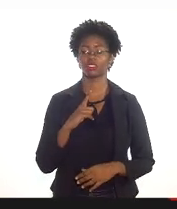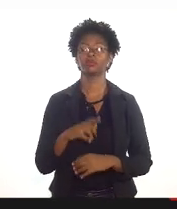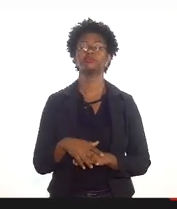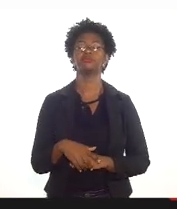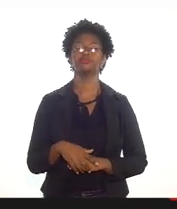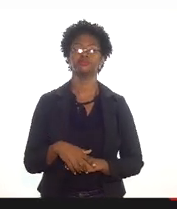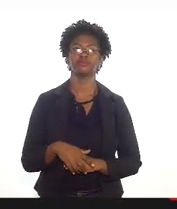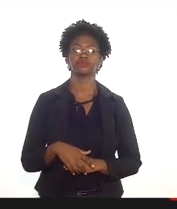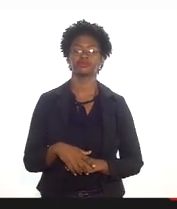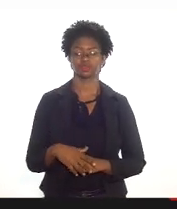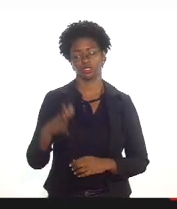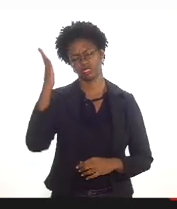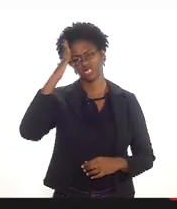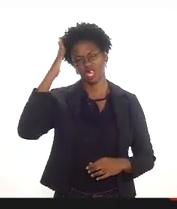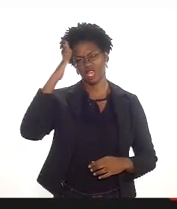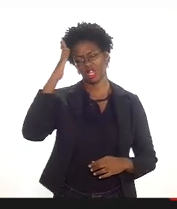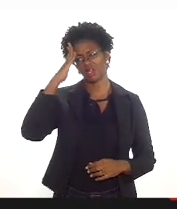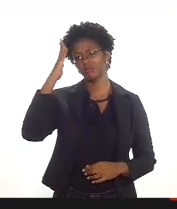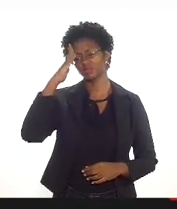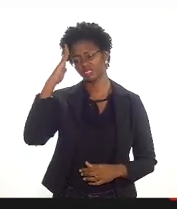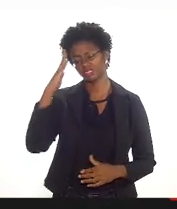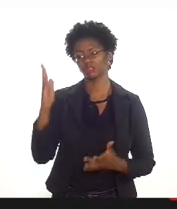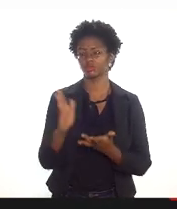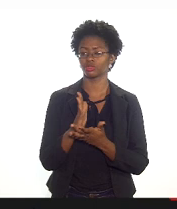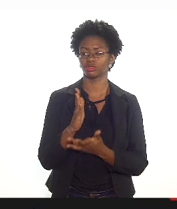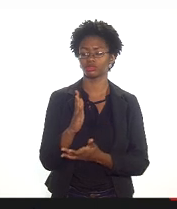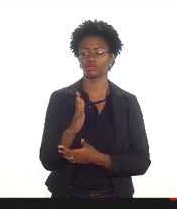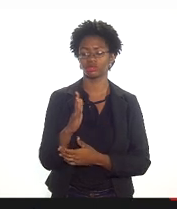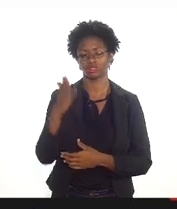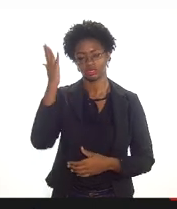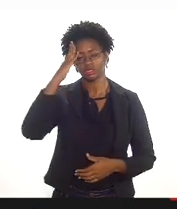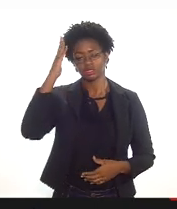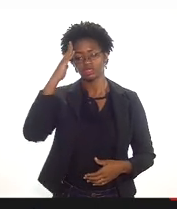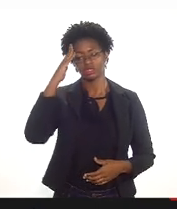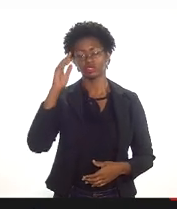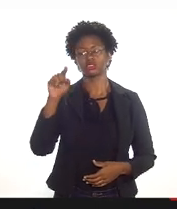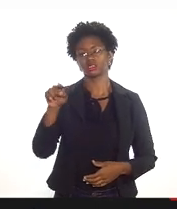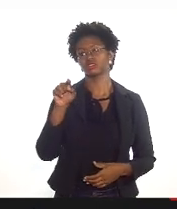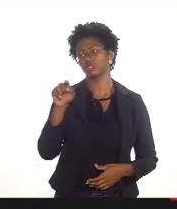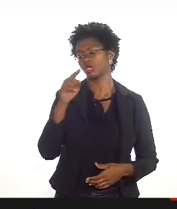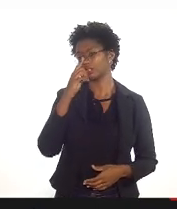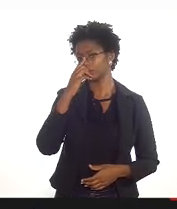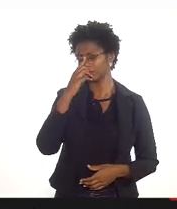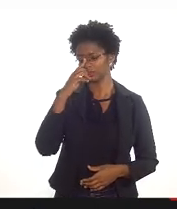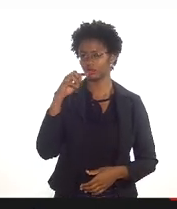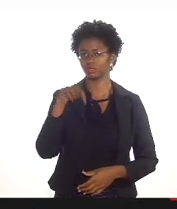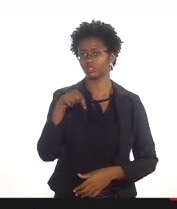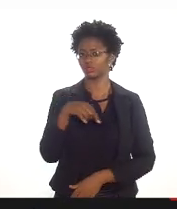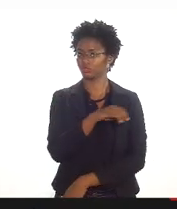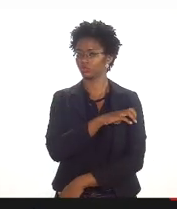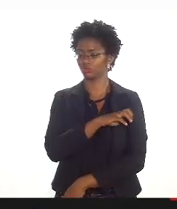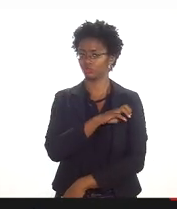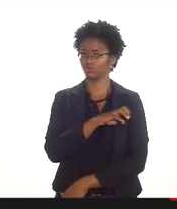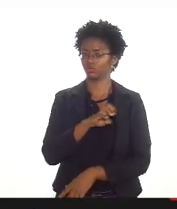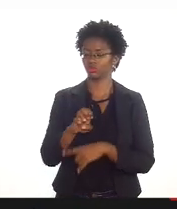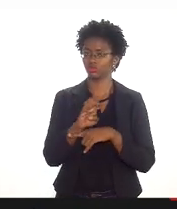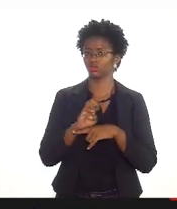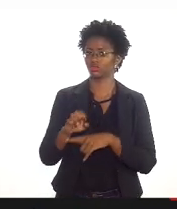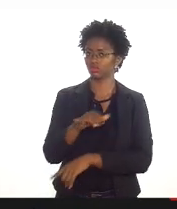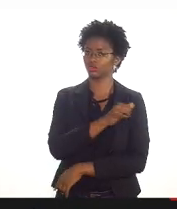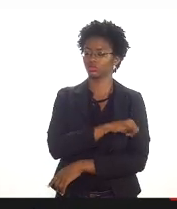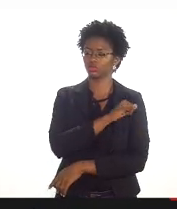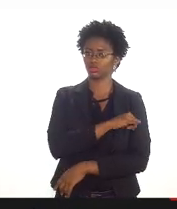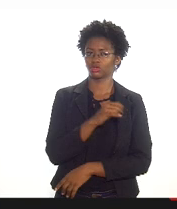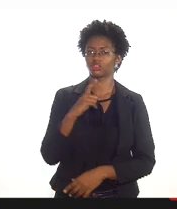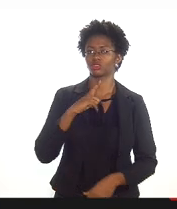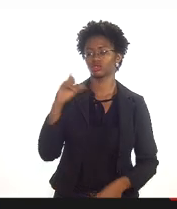tem ciência de alguma... Esse marco legal do Estado do Rio de Janeiro decorre muito de